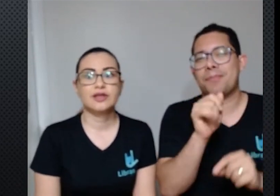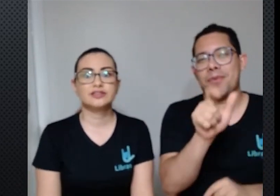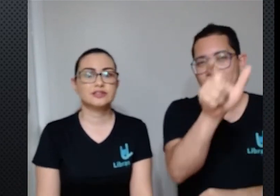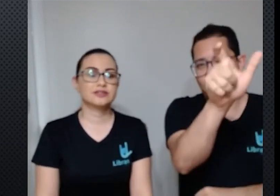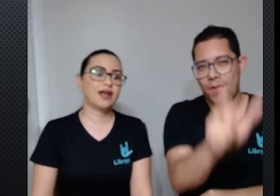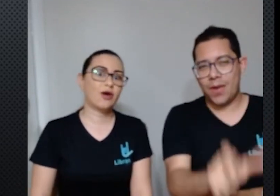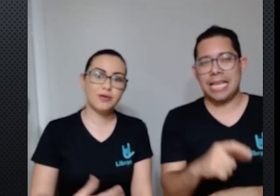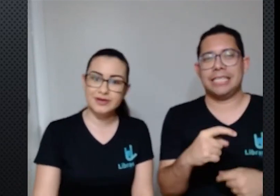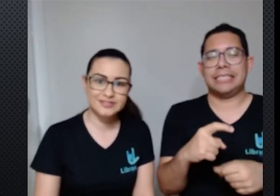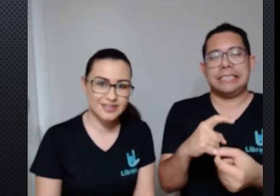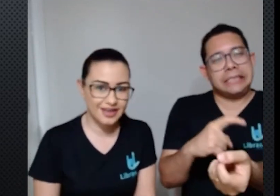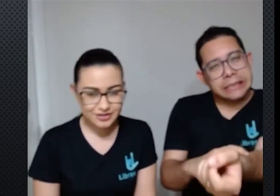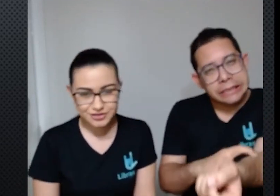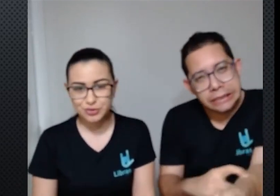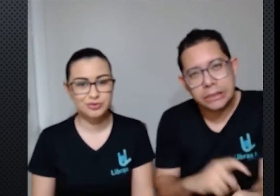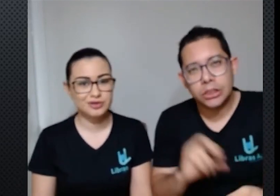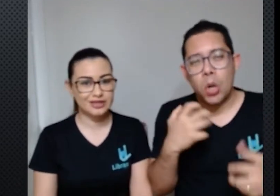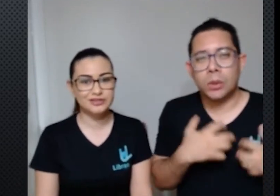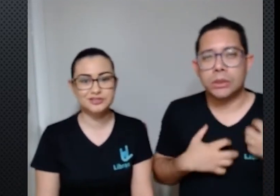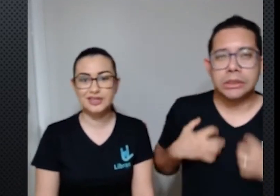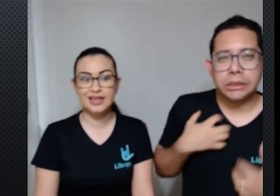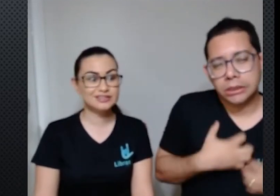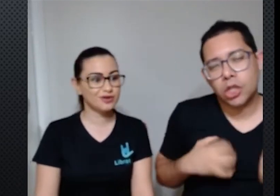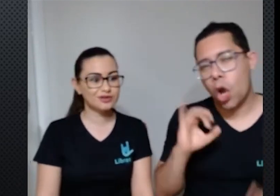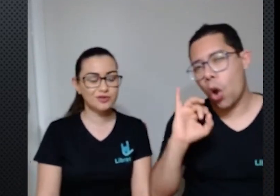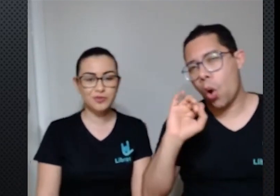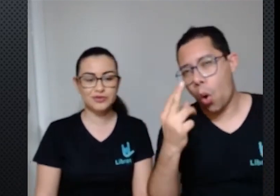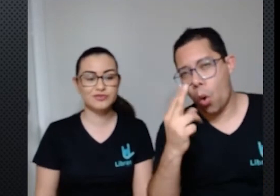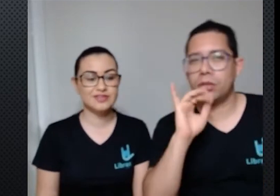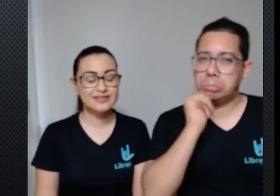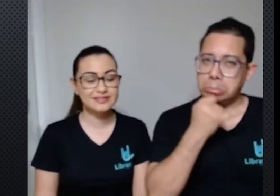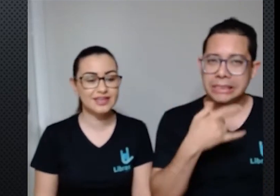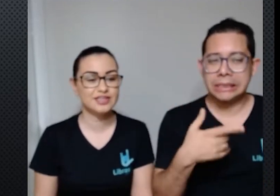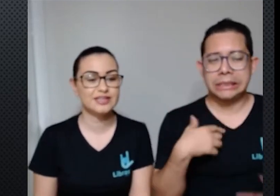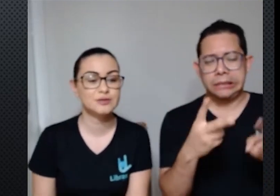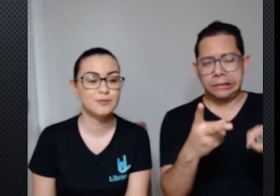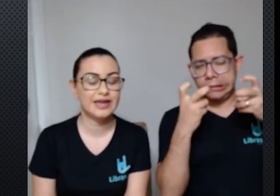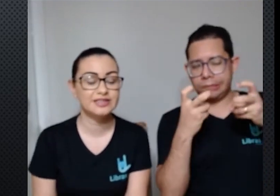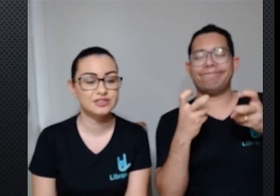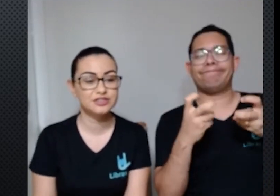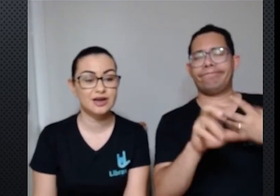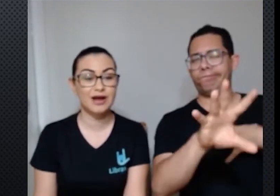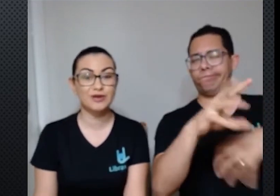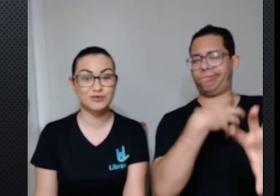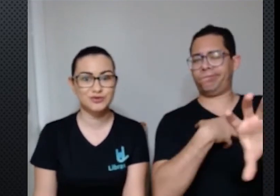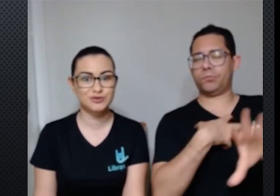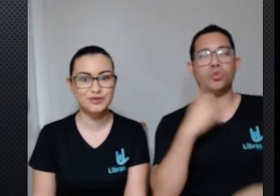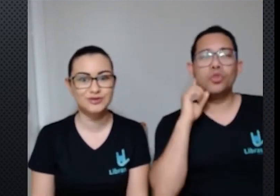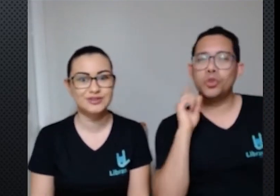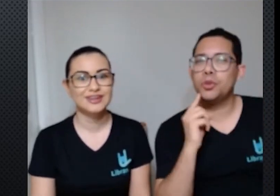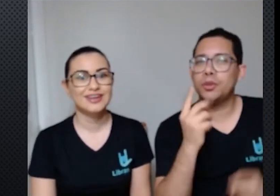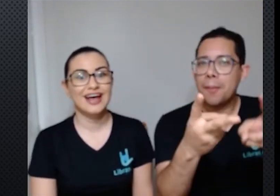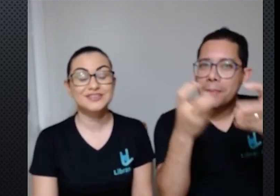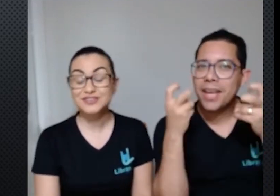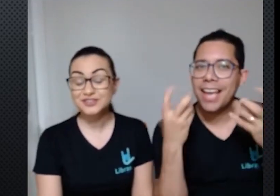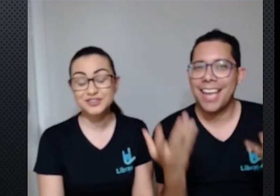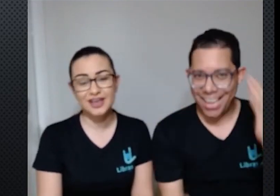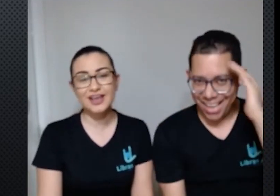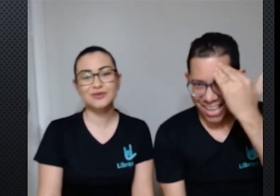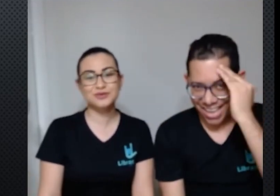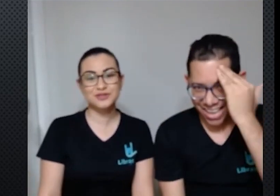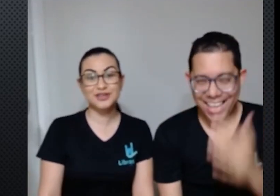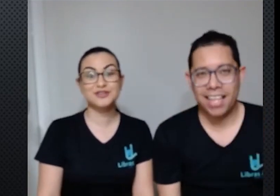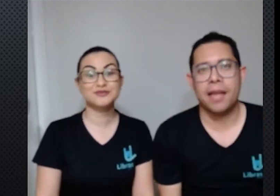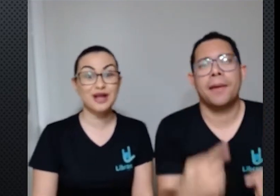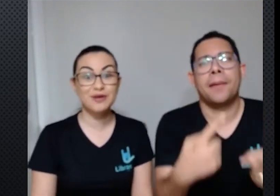nervoso, que a gente tá ou impaciente ou triste. Eles notam muito. Vocês que já têm experiência de trabalho com surdo, às vezes a gente